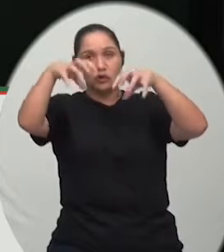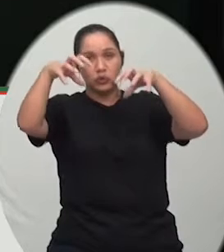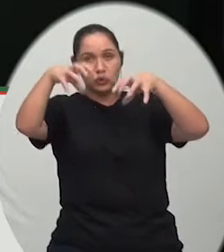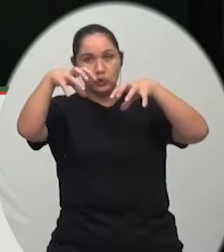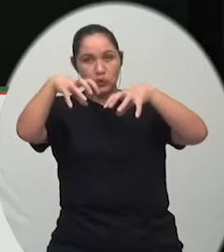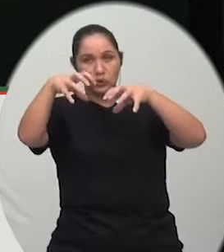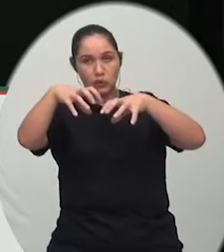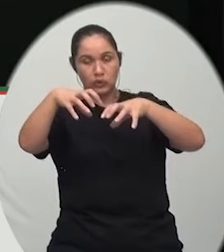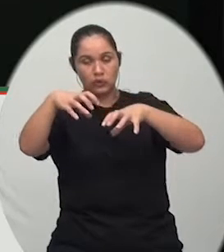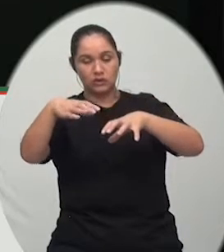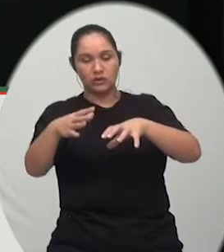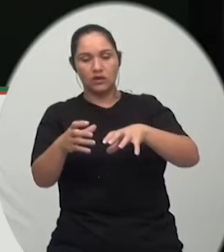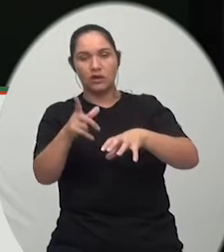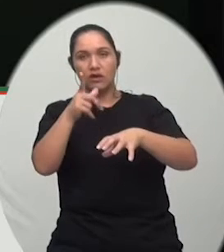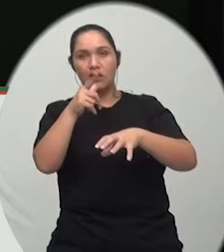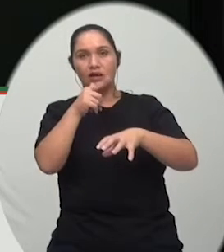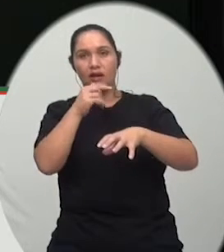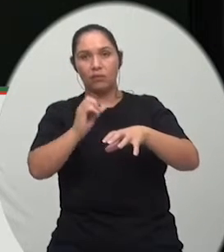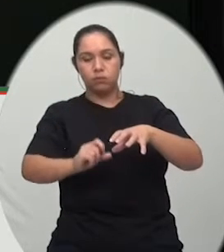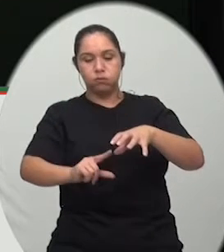vem atingindo moradias,